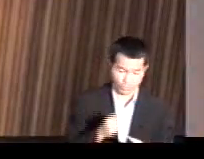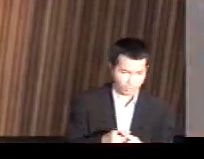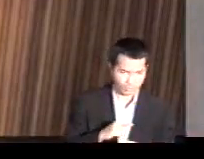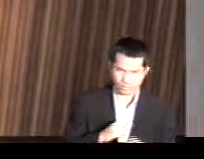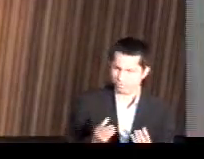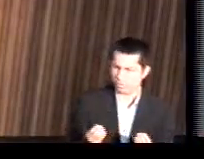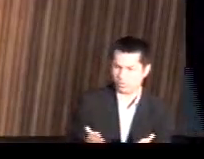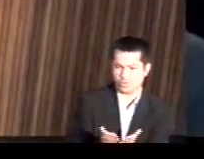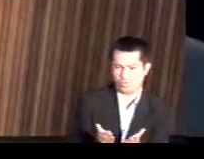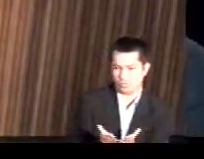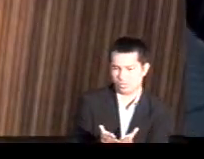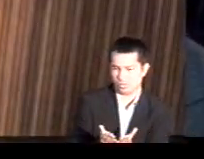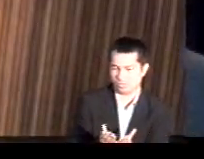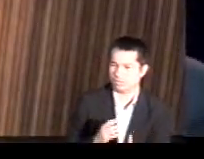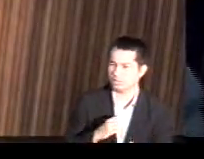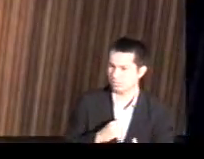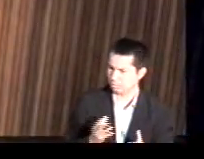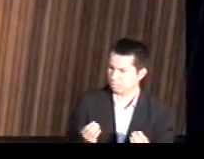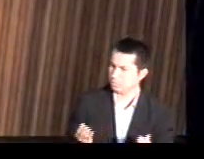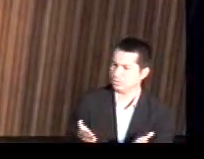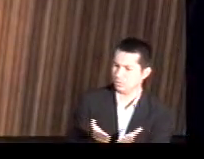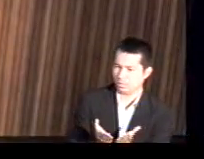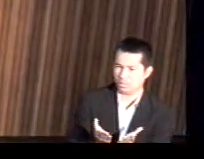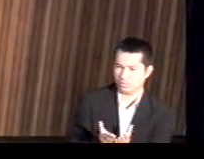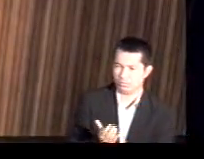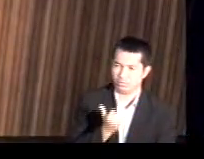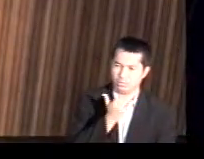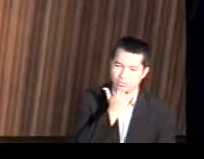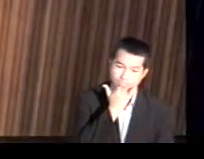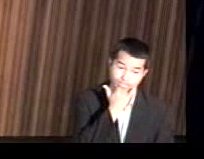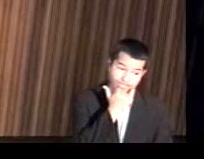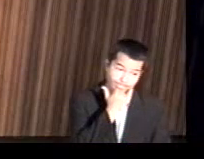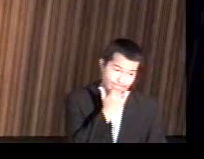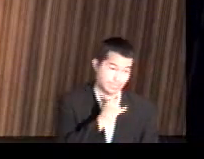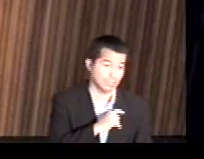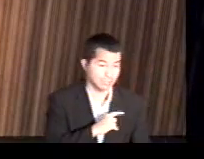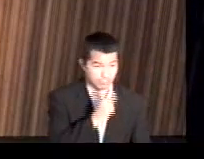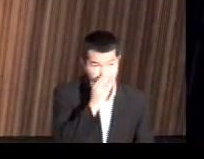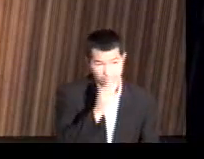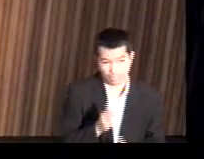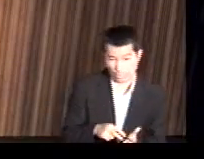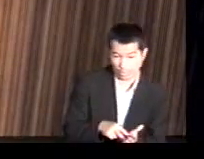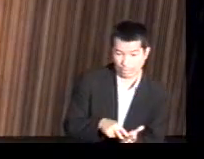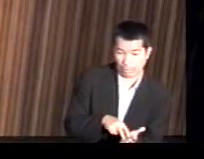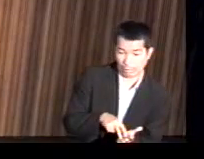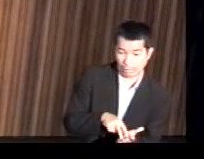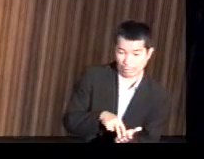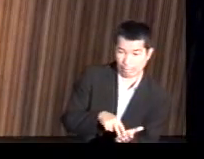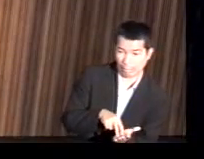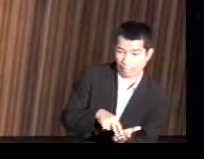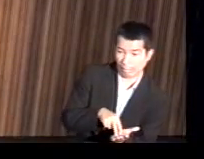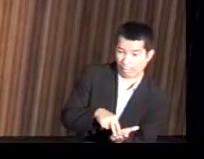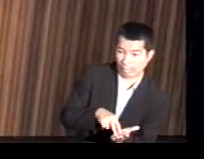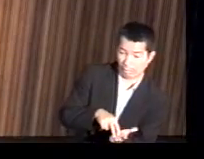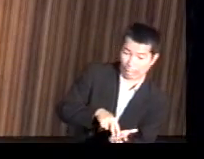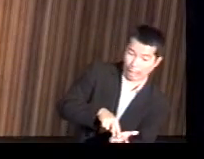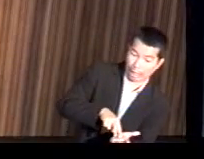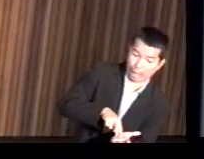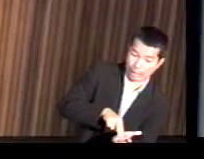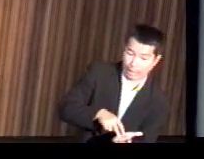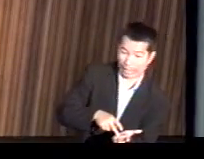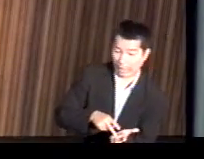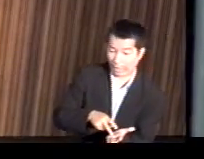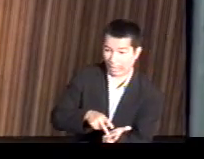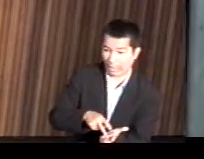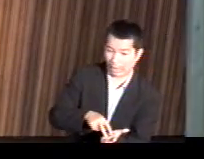cristã. Eu não sei nem que marca que é. Eu vou chamar de marca barbante, né? Que não vale nada.